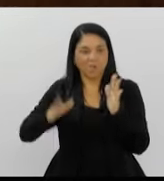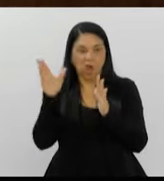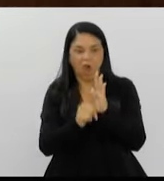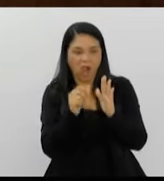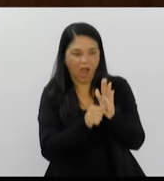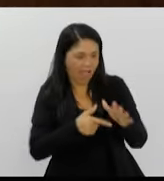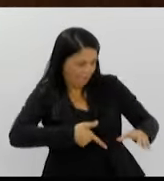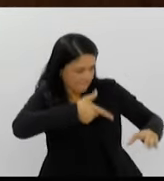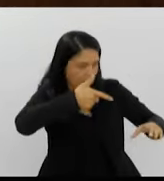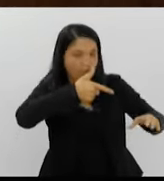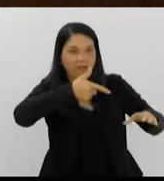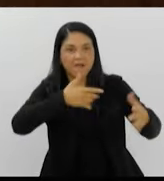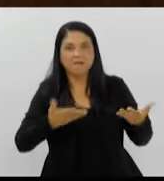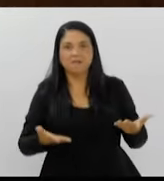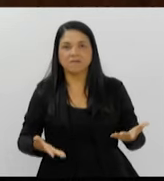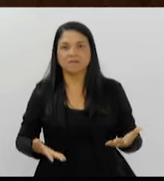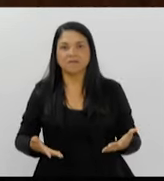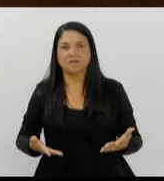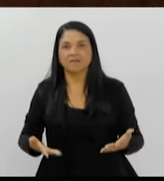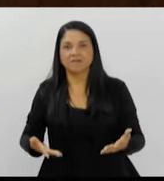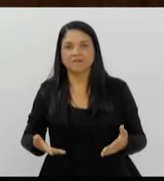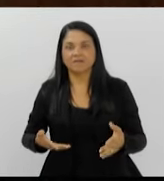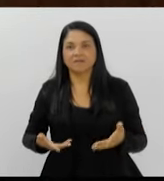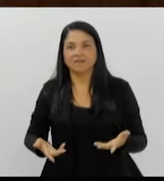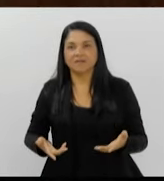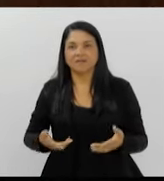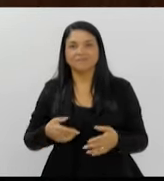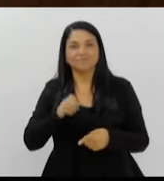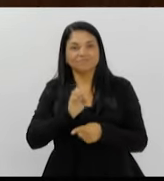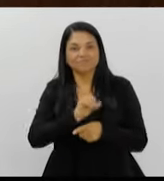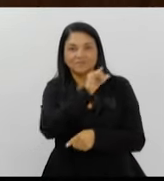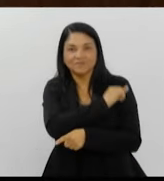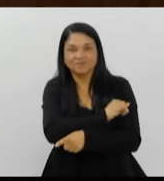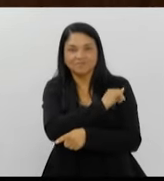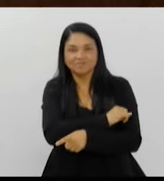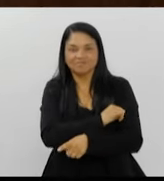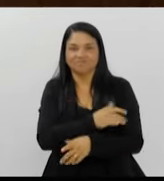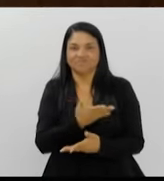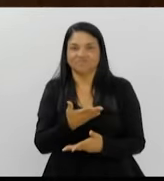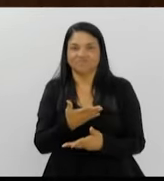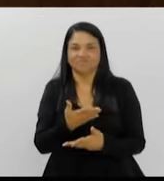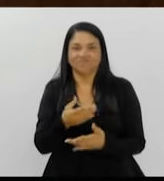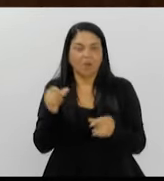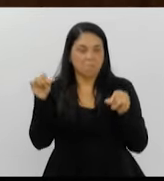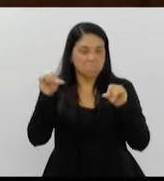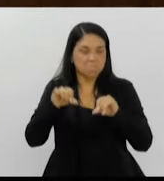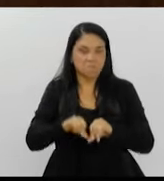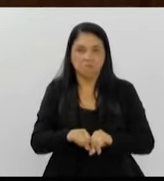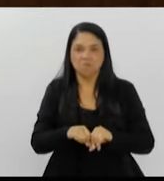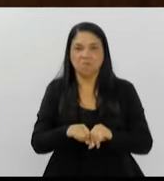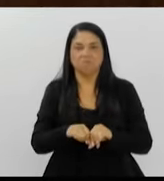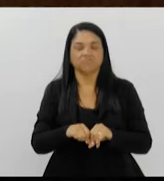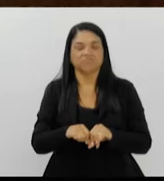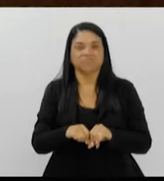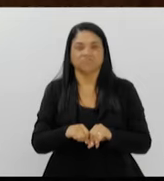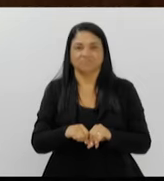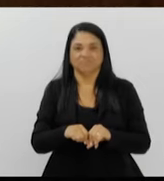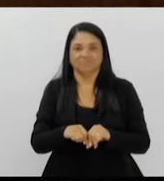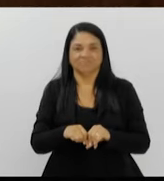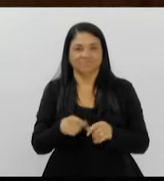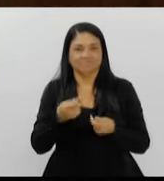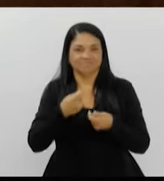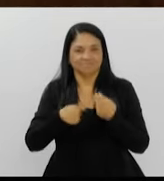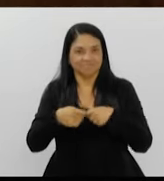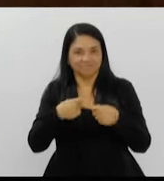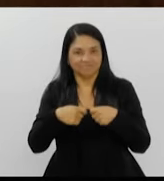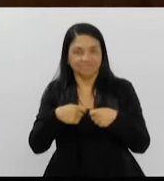seja R de Janeiro está ferrado em relação aos administradores tanto no Governo do Estado